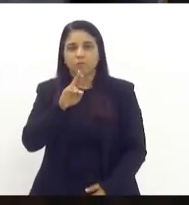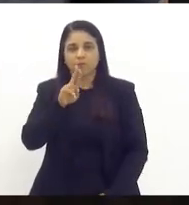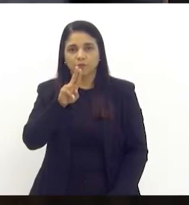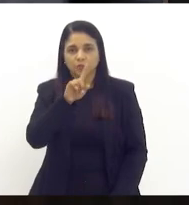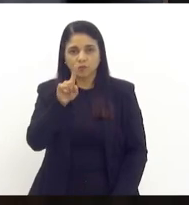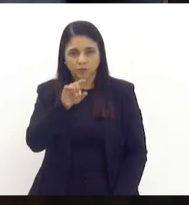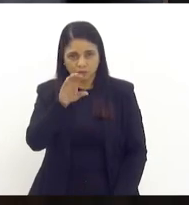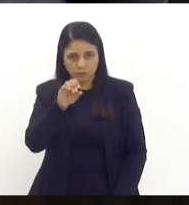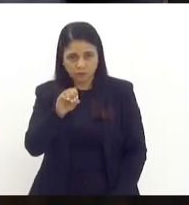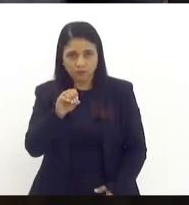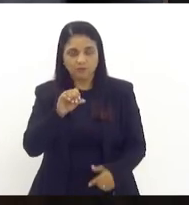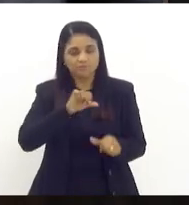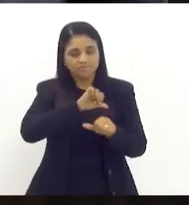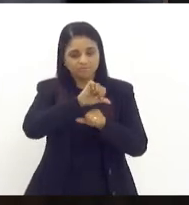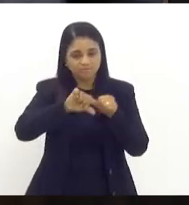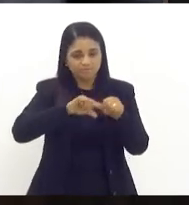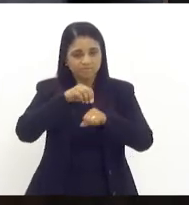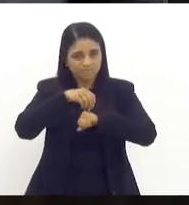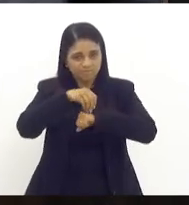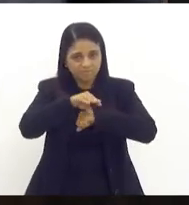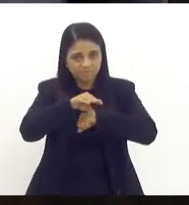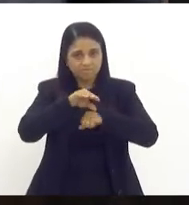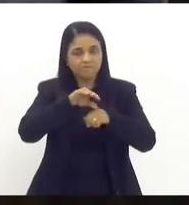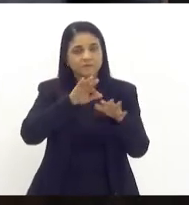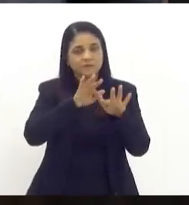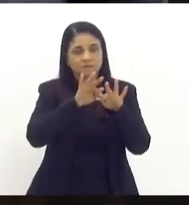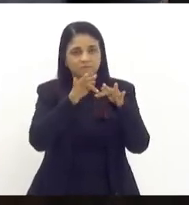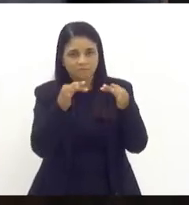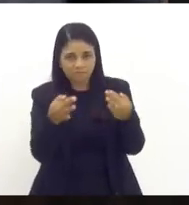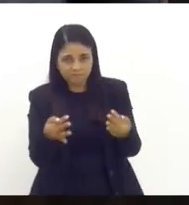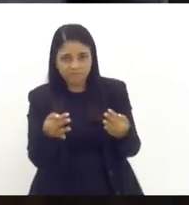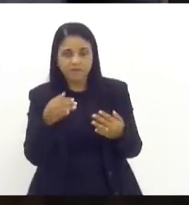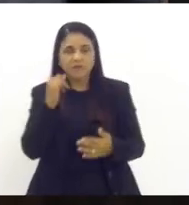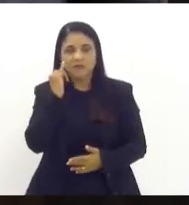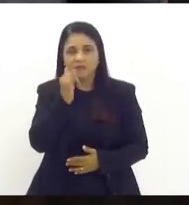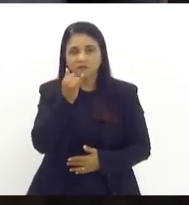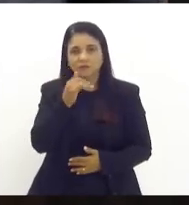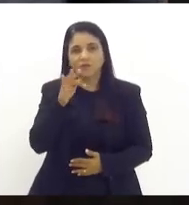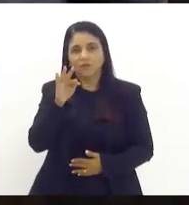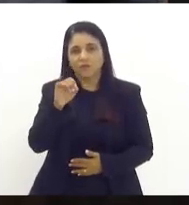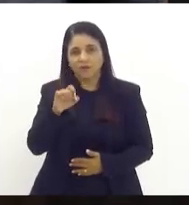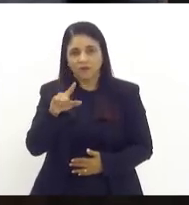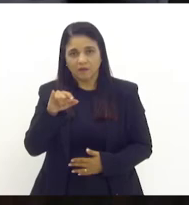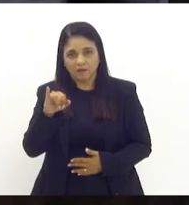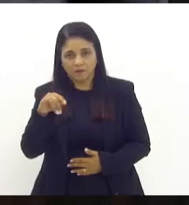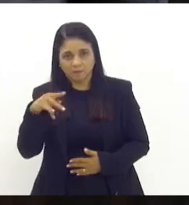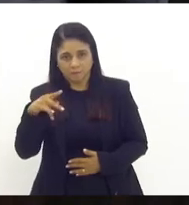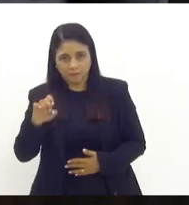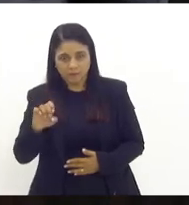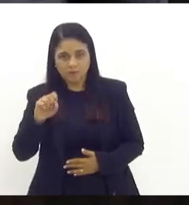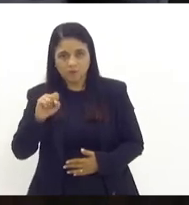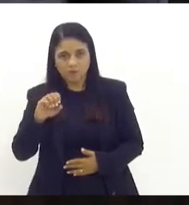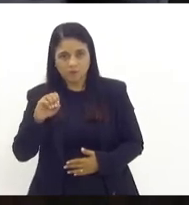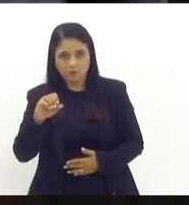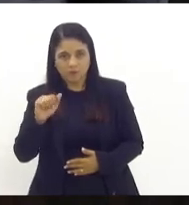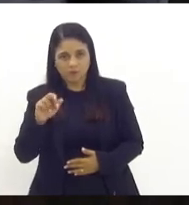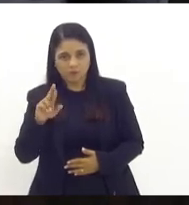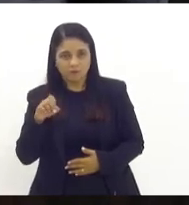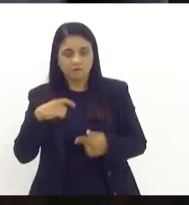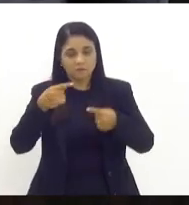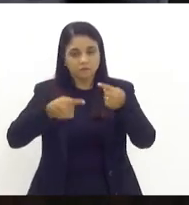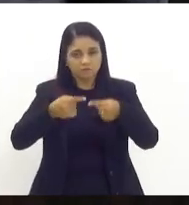Legislativa pela transformação e indicação simples relator Felipe Soares em discussão